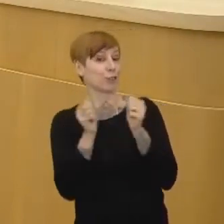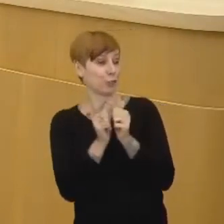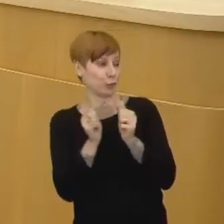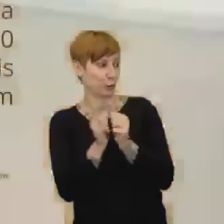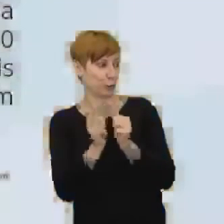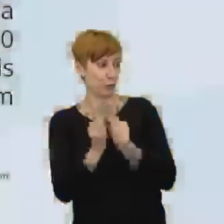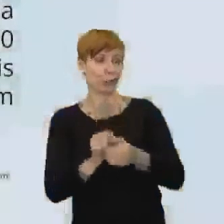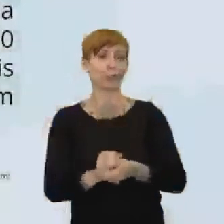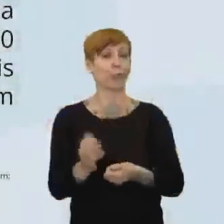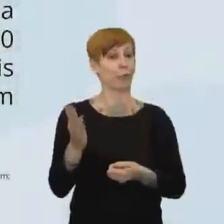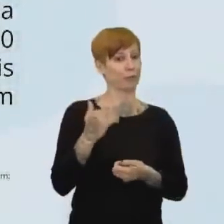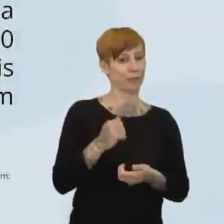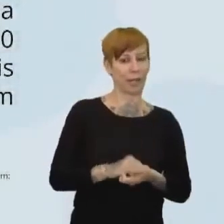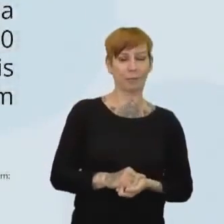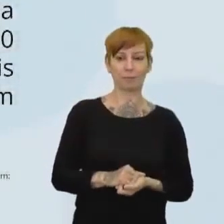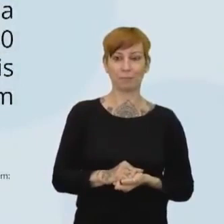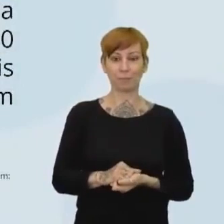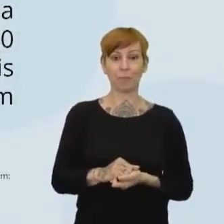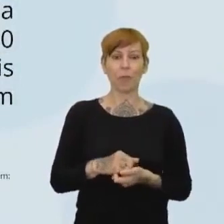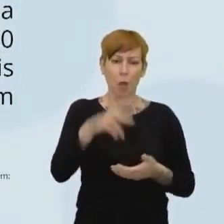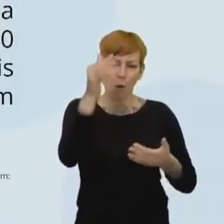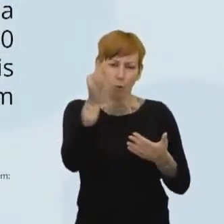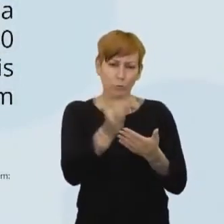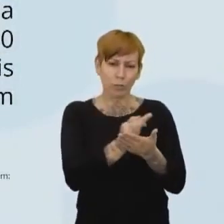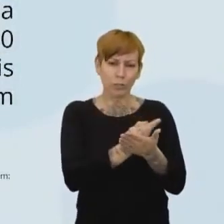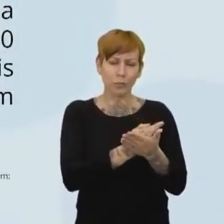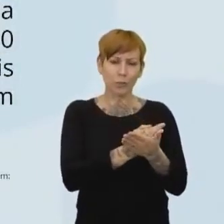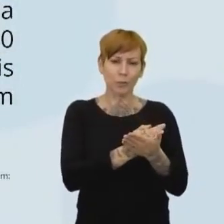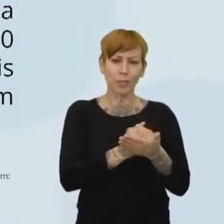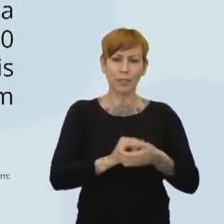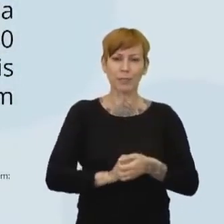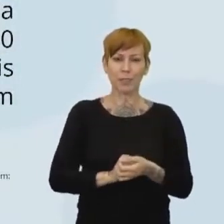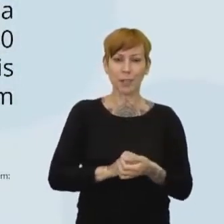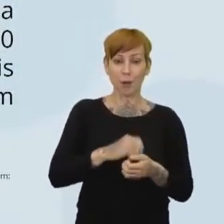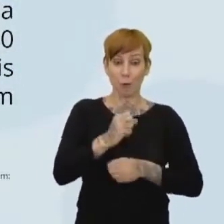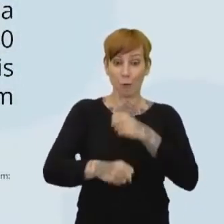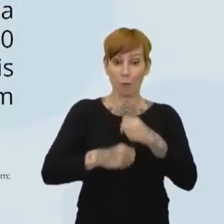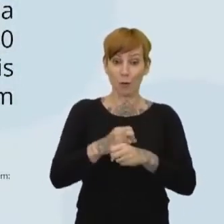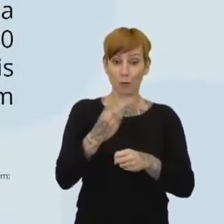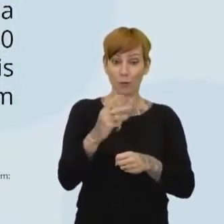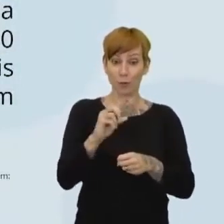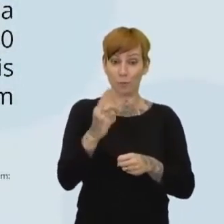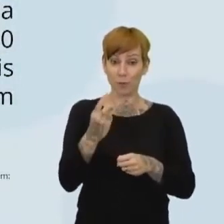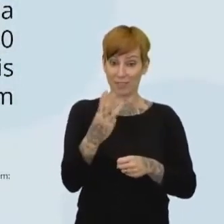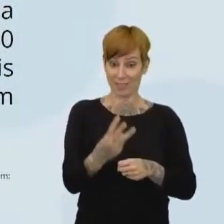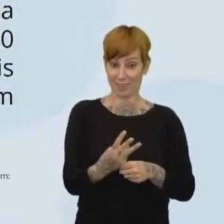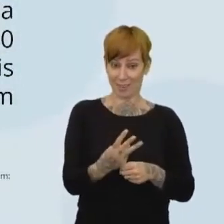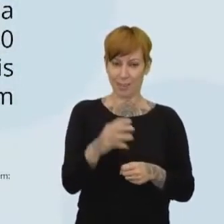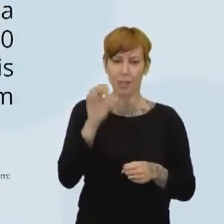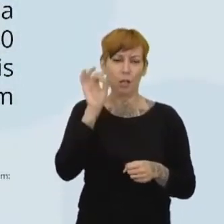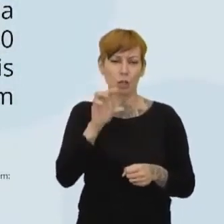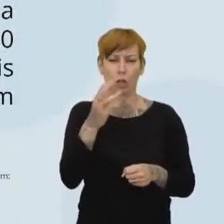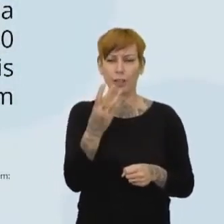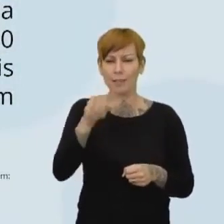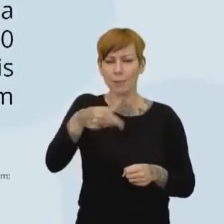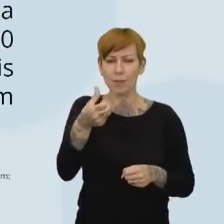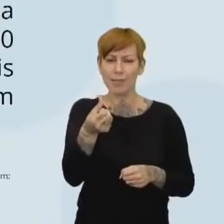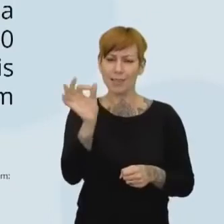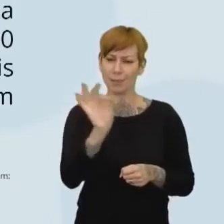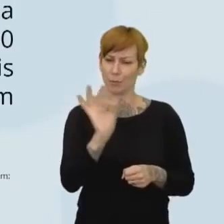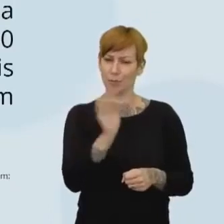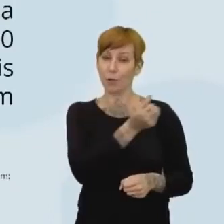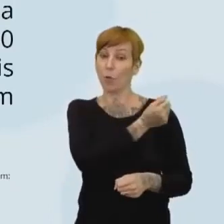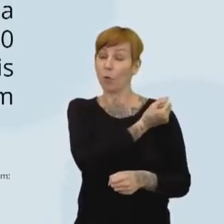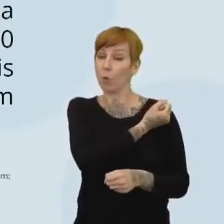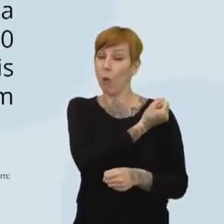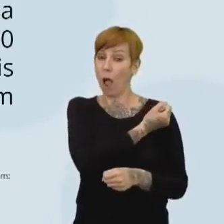Então vamos lá. Vamos para o texto. Em 2013, apenas 3,6% dos alunos do